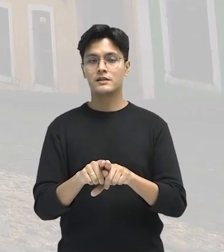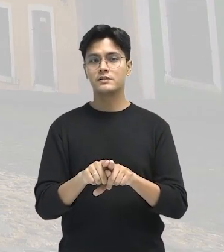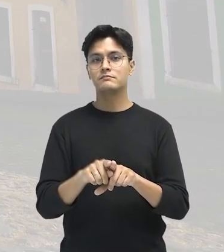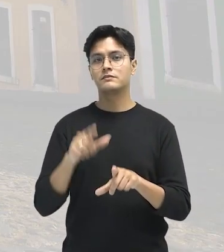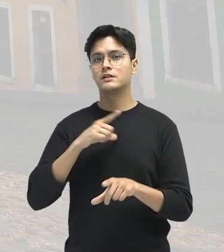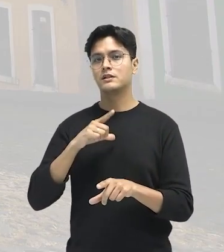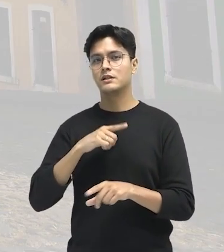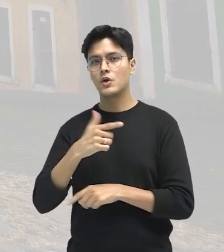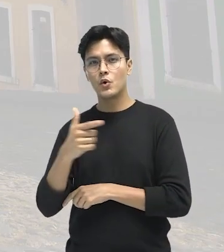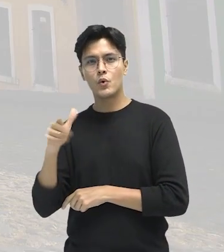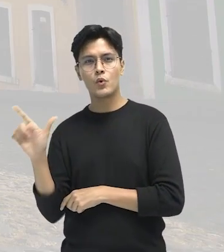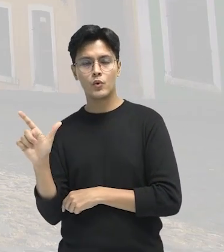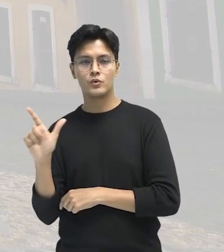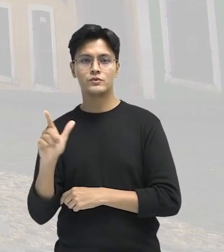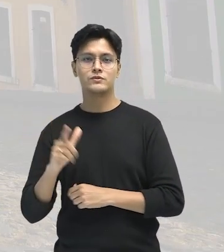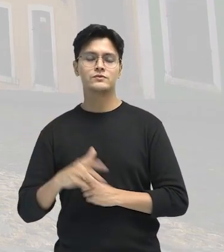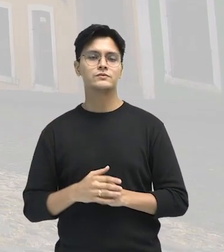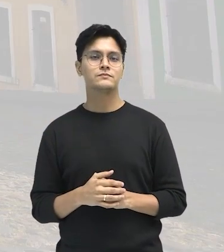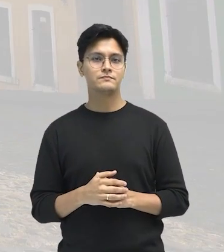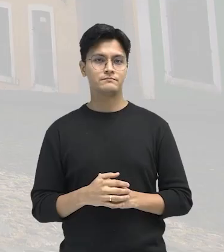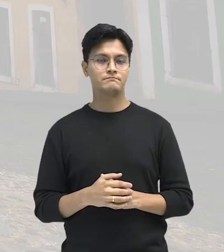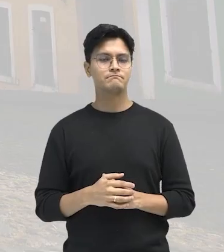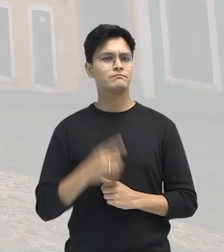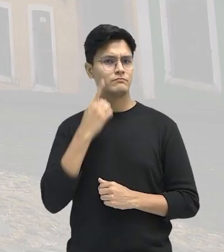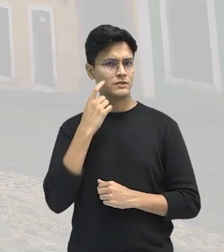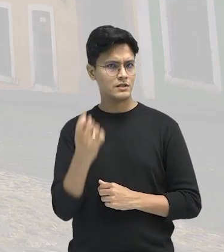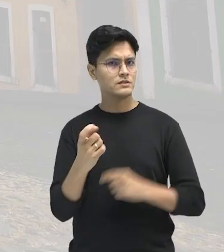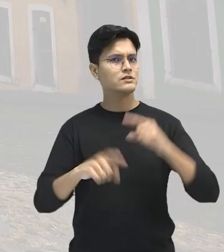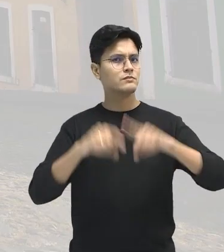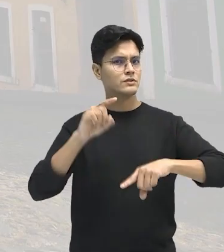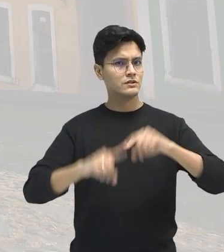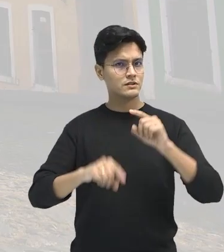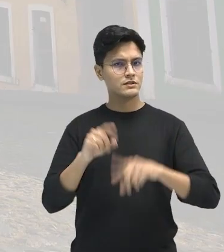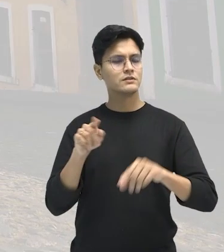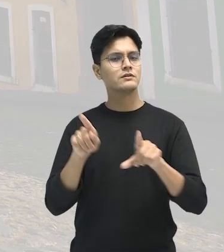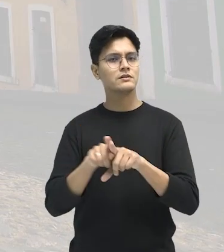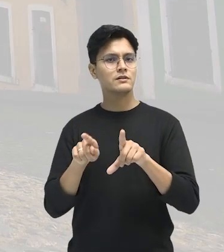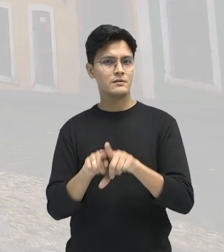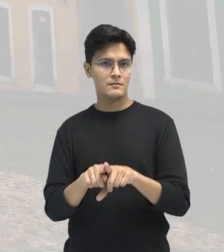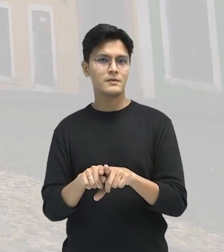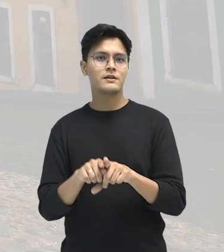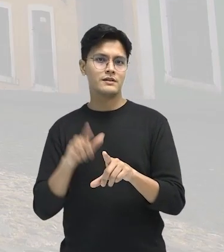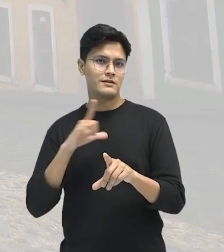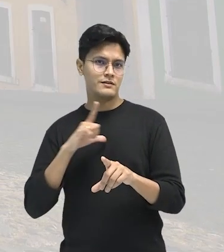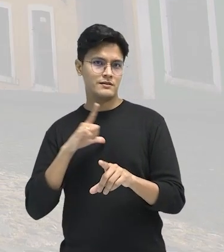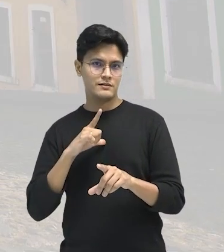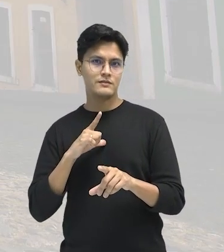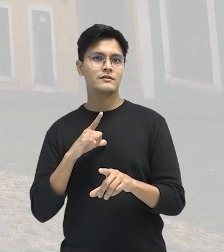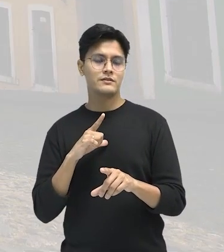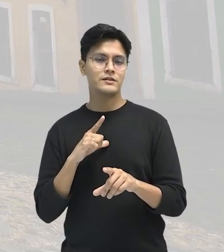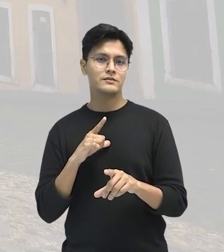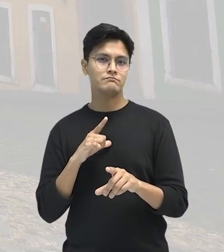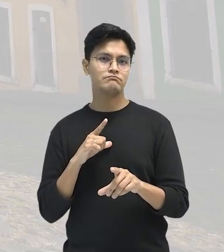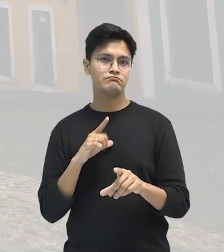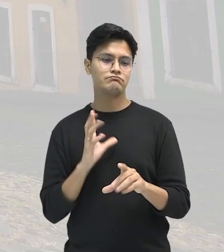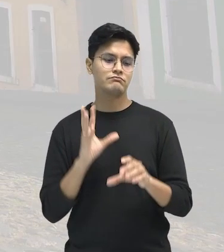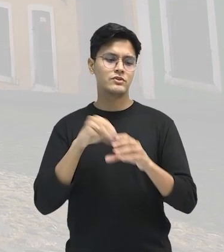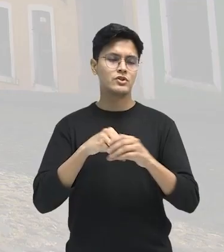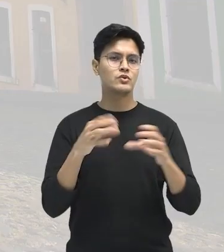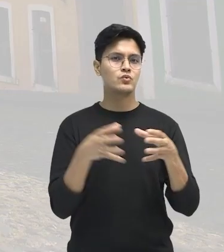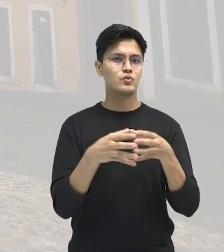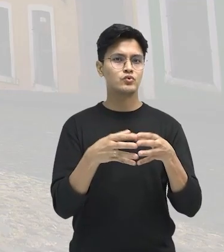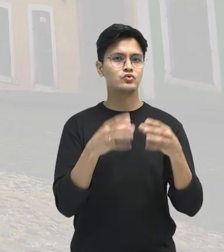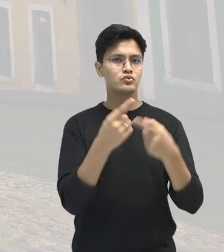do berimbau, nós temos outro instrumento bastante interessante, que faz parte aí do nosso conjunto